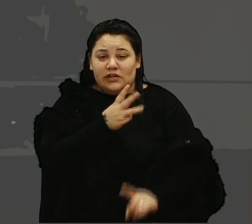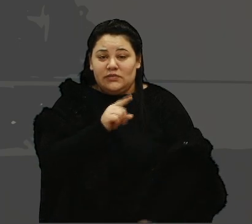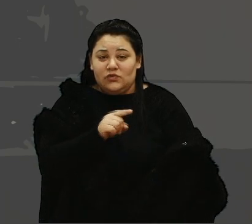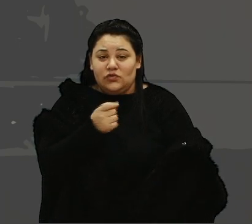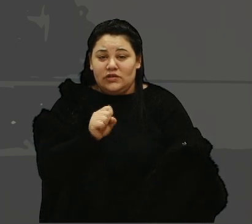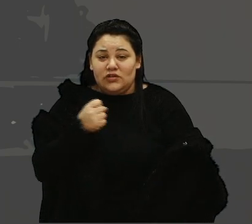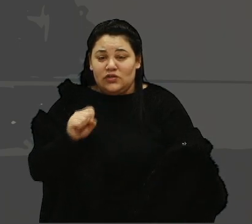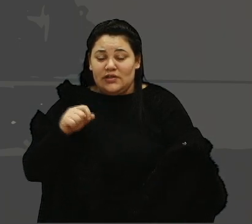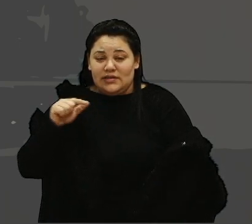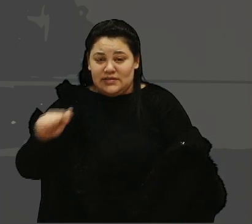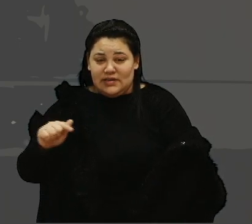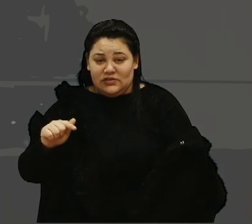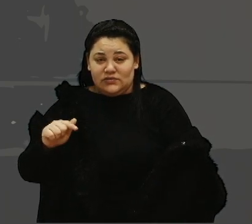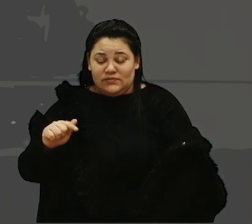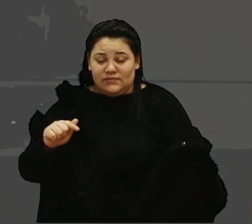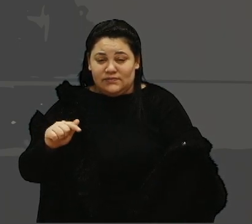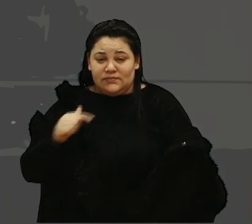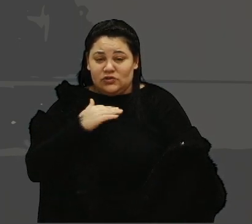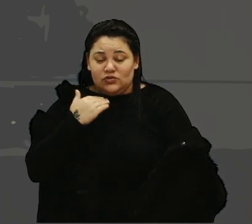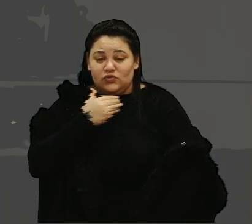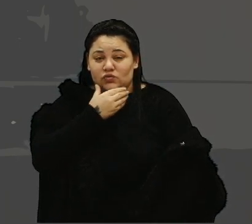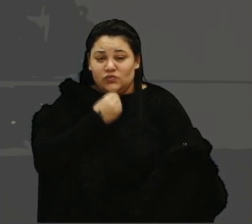3.887. Homicídios de homens,